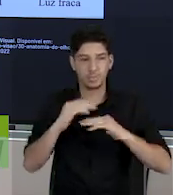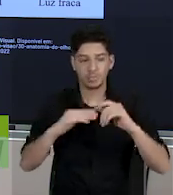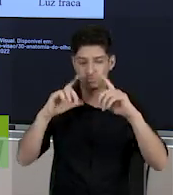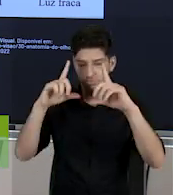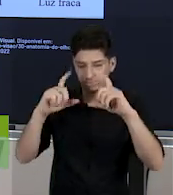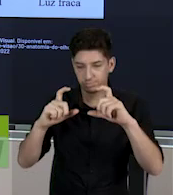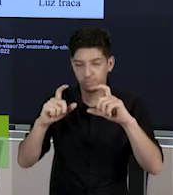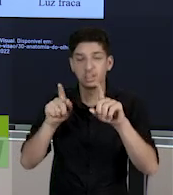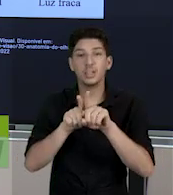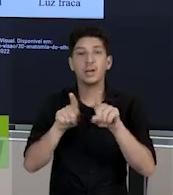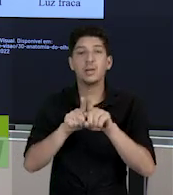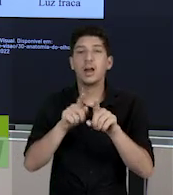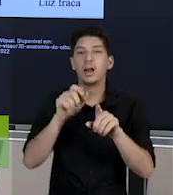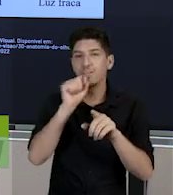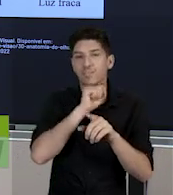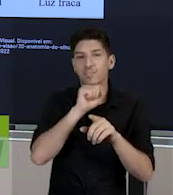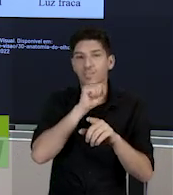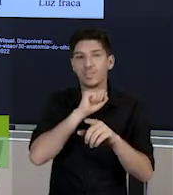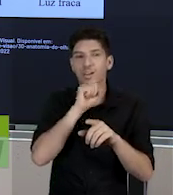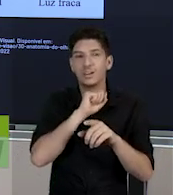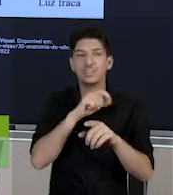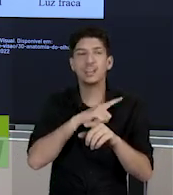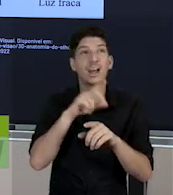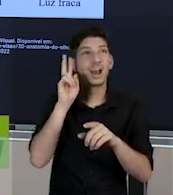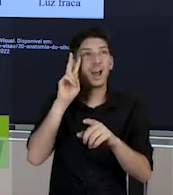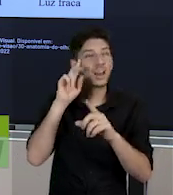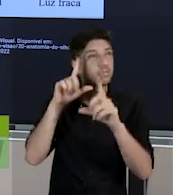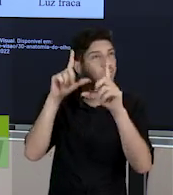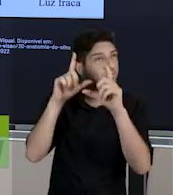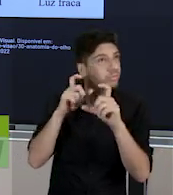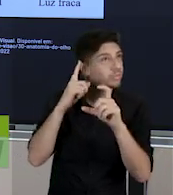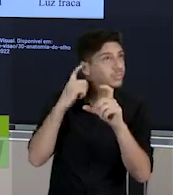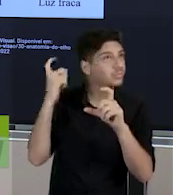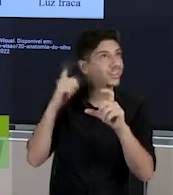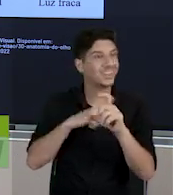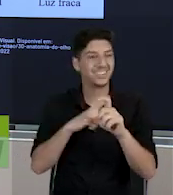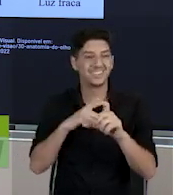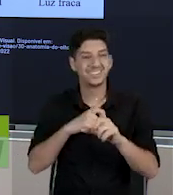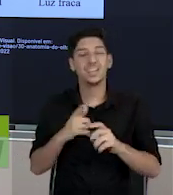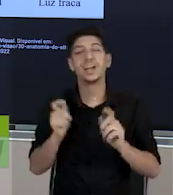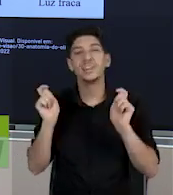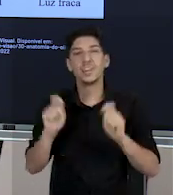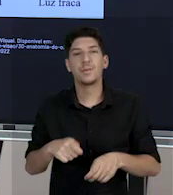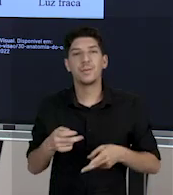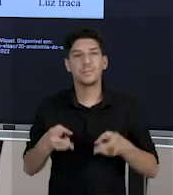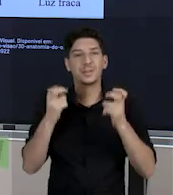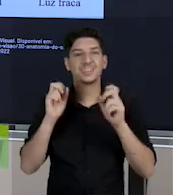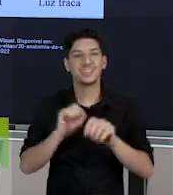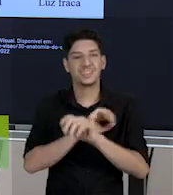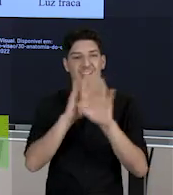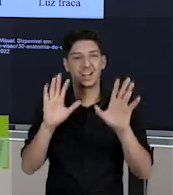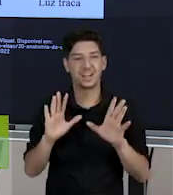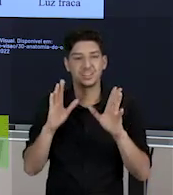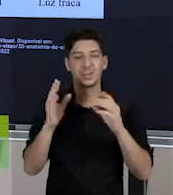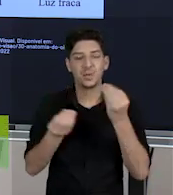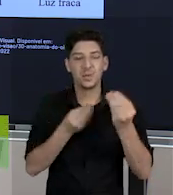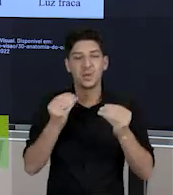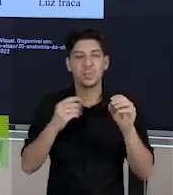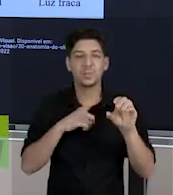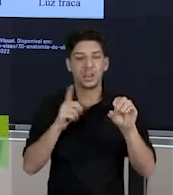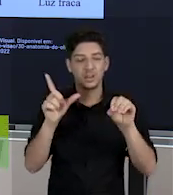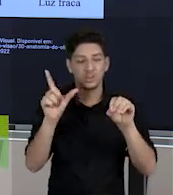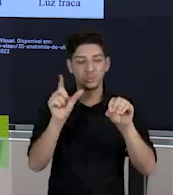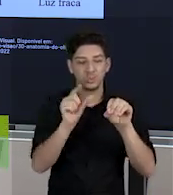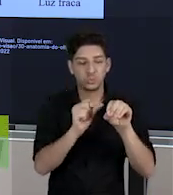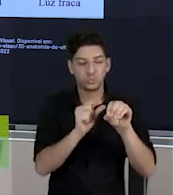que a gente ainda até escutava o barulhinho delas quando você estava utilizando o foco, a gente consegue ver bem isso aqui, que aí a entrada e a saída, né, de